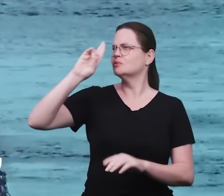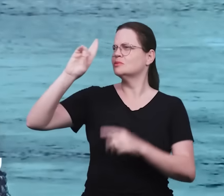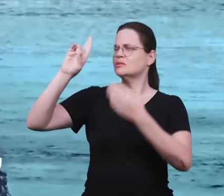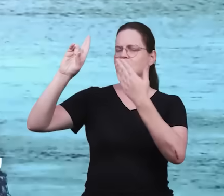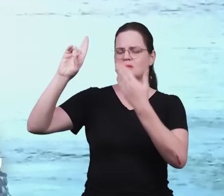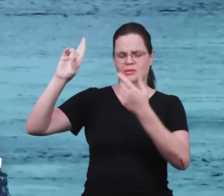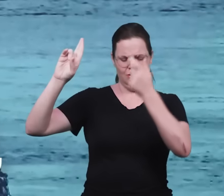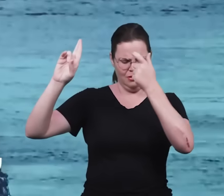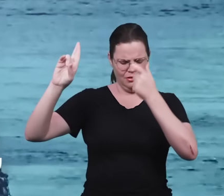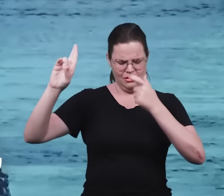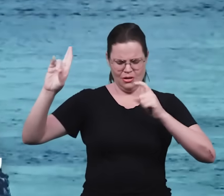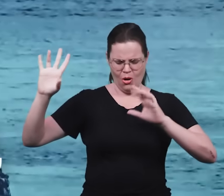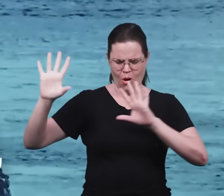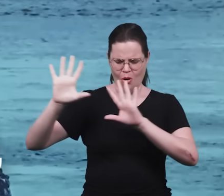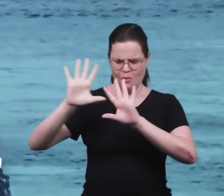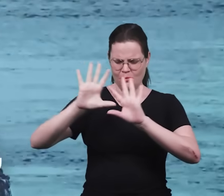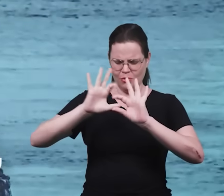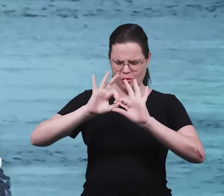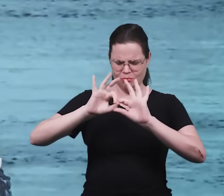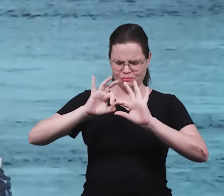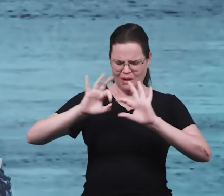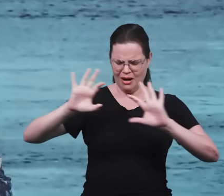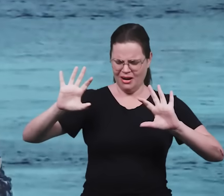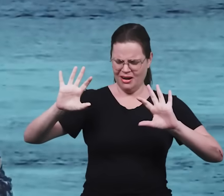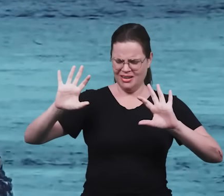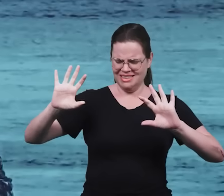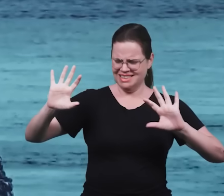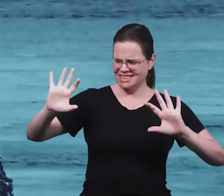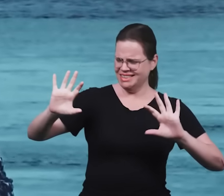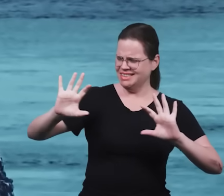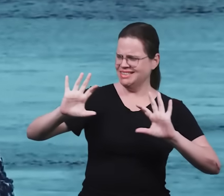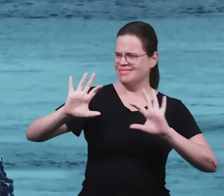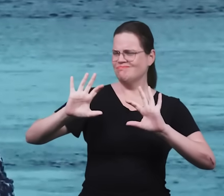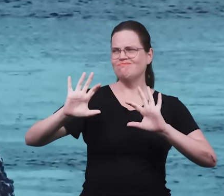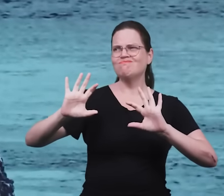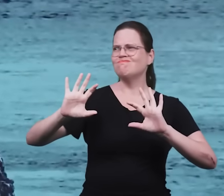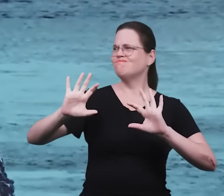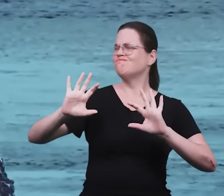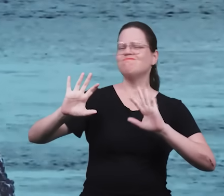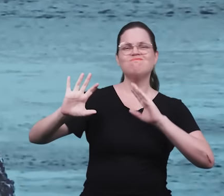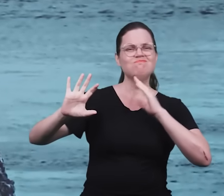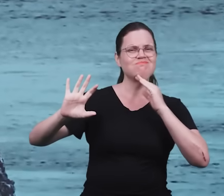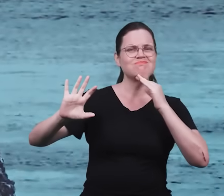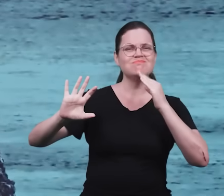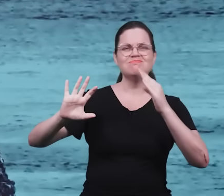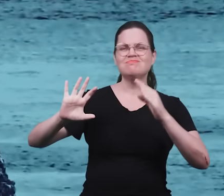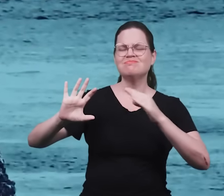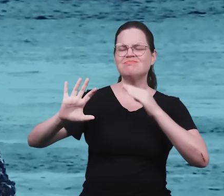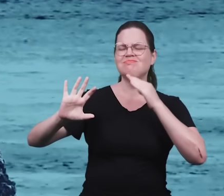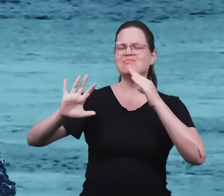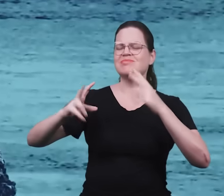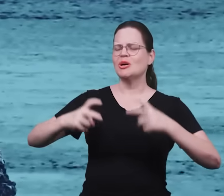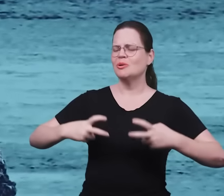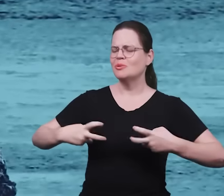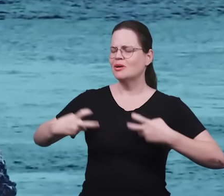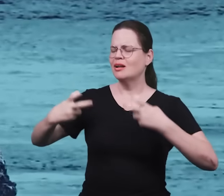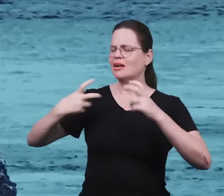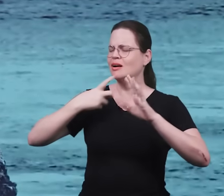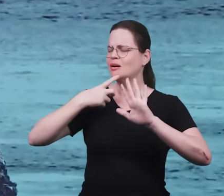comunhão não posso eu sentir, Senhor,